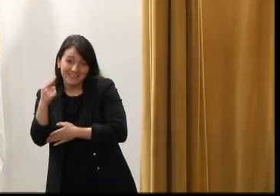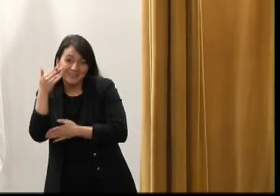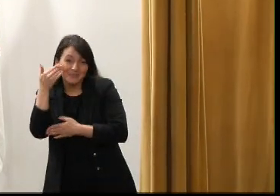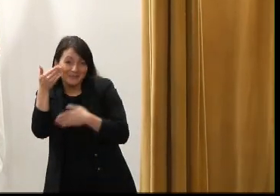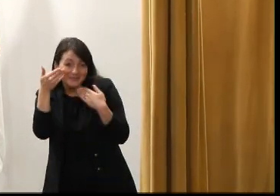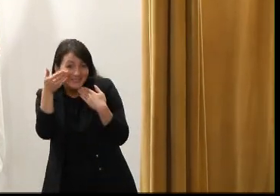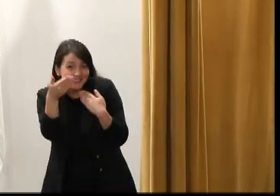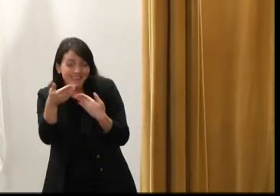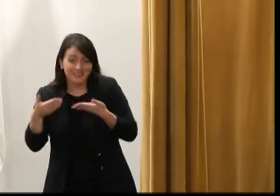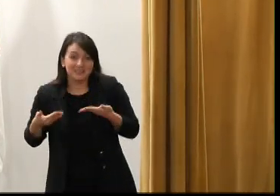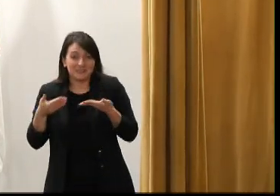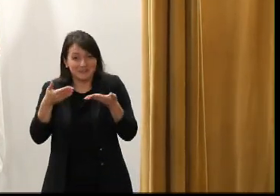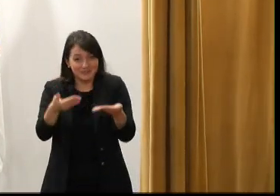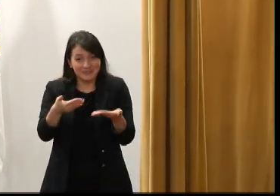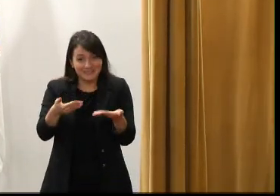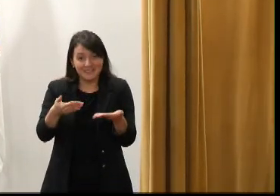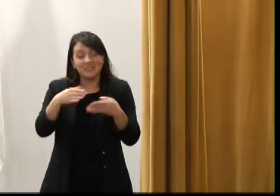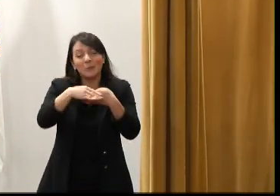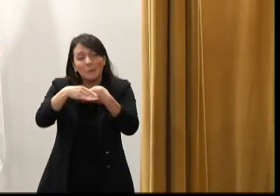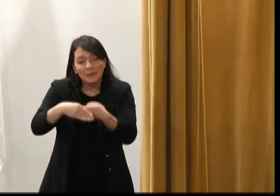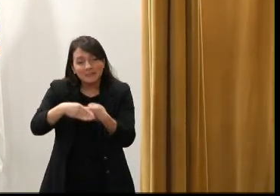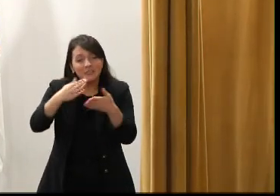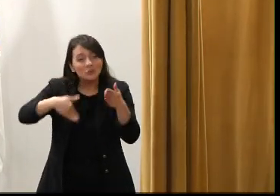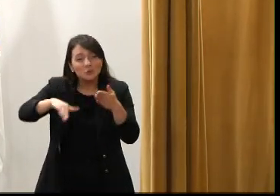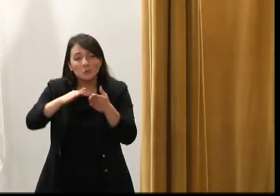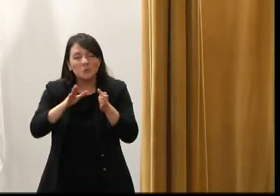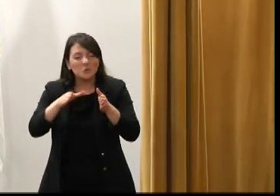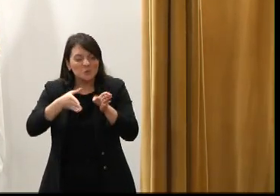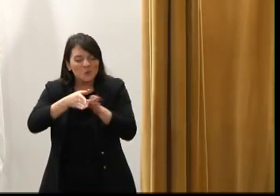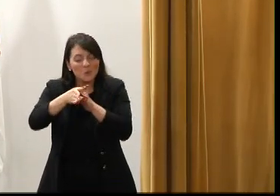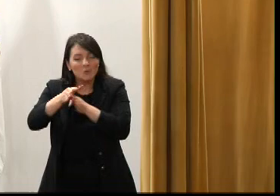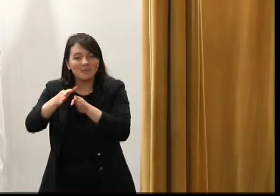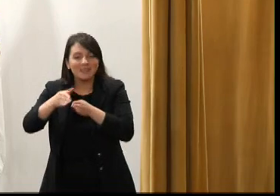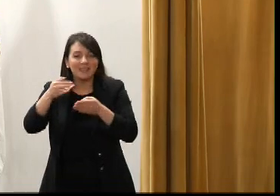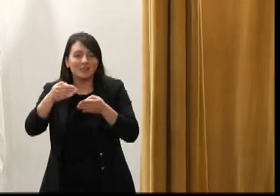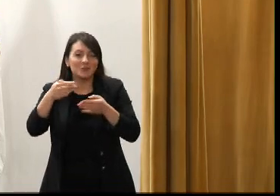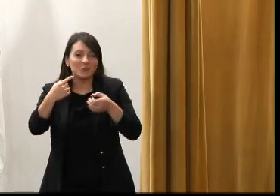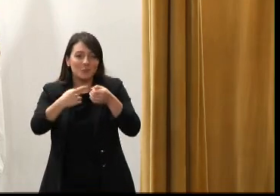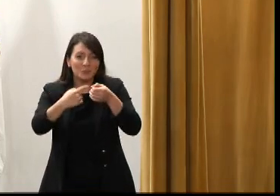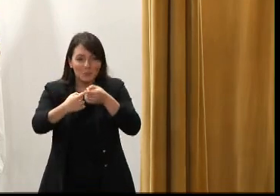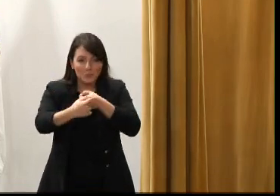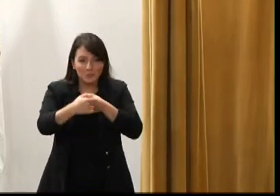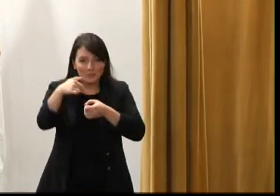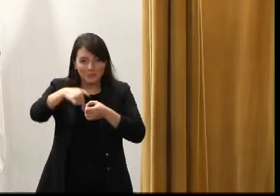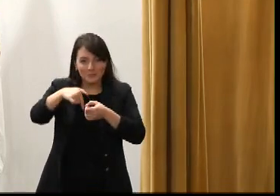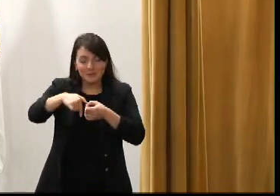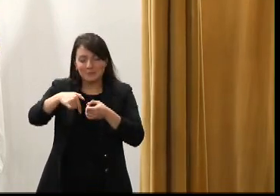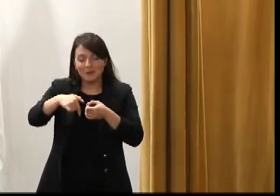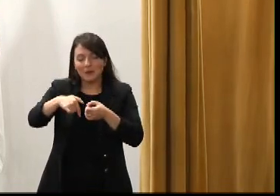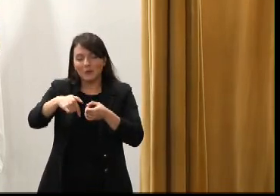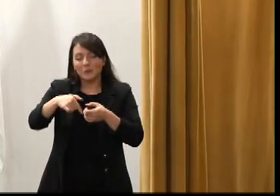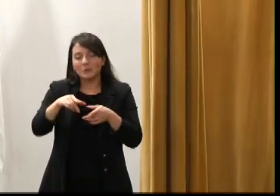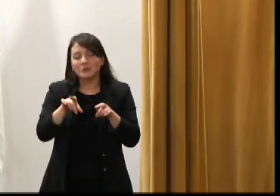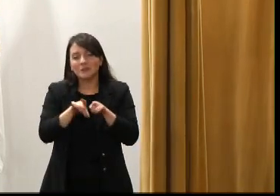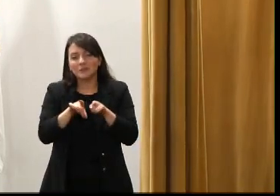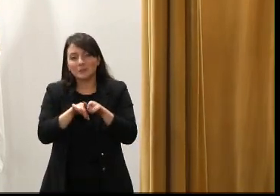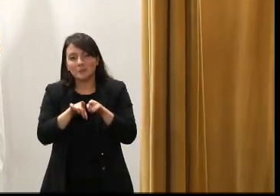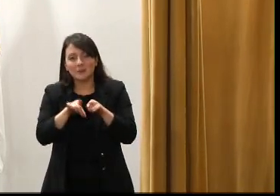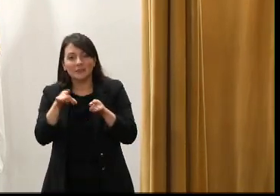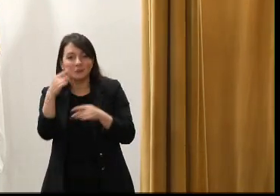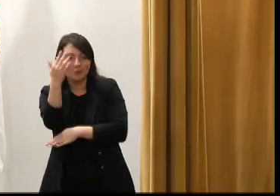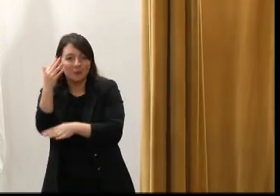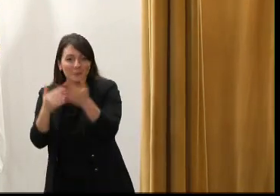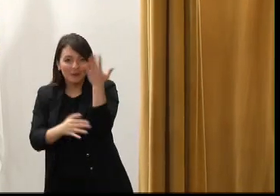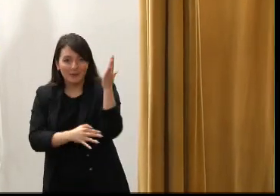cumprimentar a Ângela, quero cumprimentar todo o Conselho Municipal do Meio Ambiente, autoridades aqui presentes. Cumprimentar